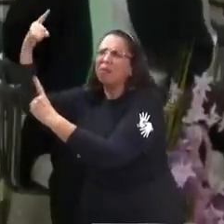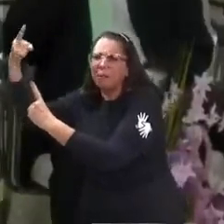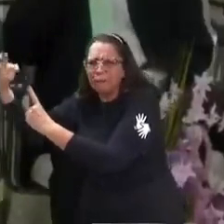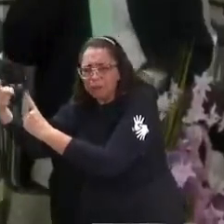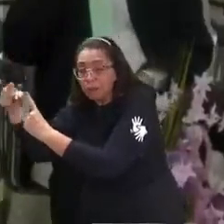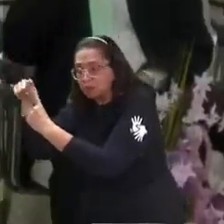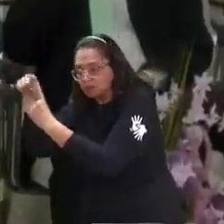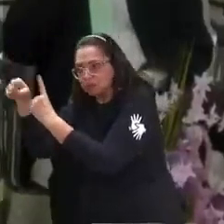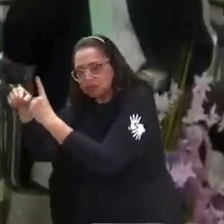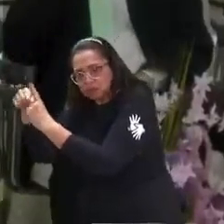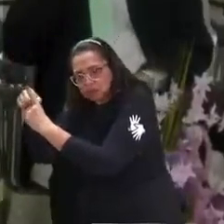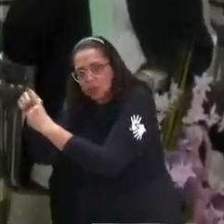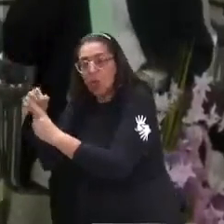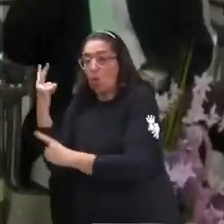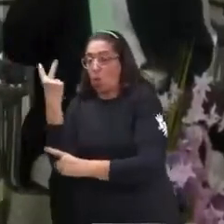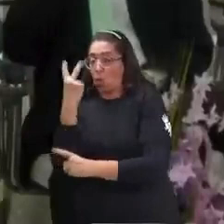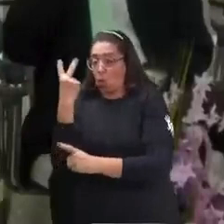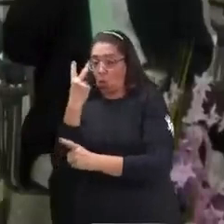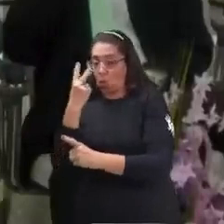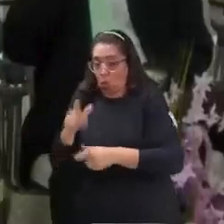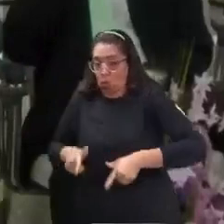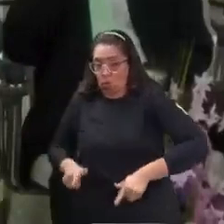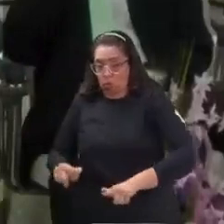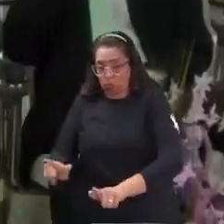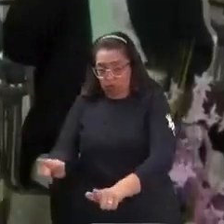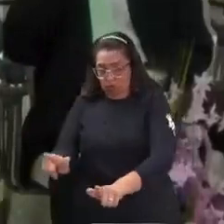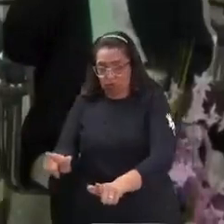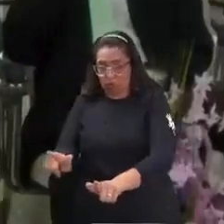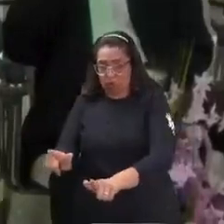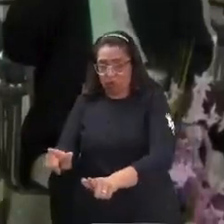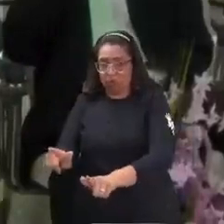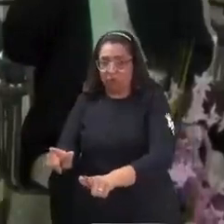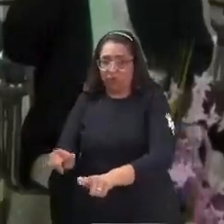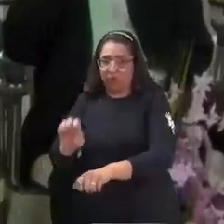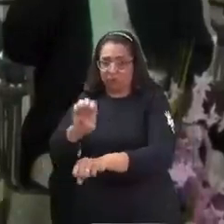Jacó cresce, o projeto vai se